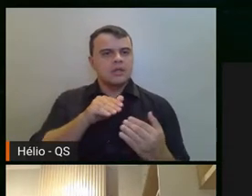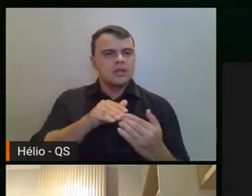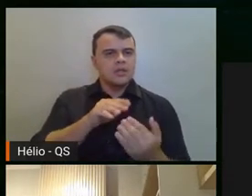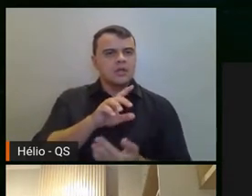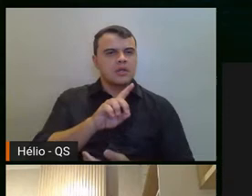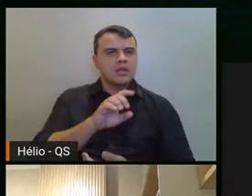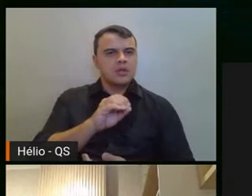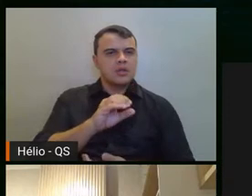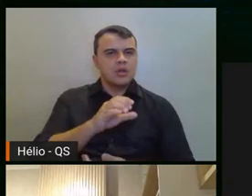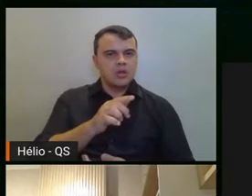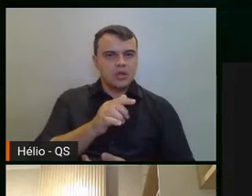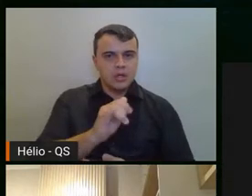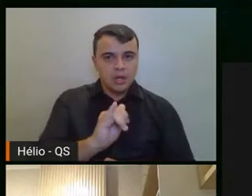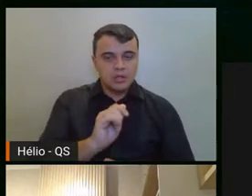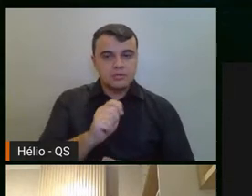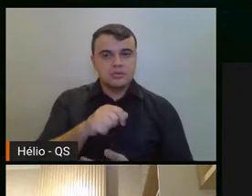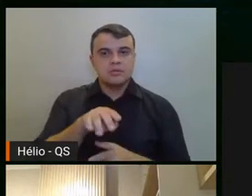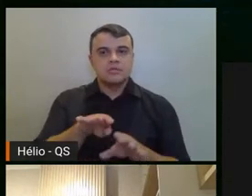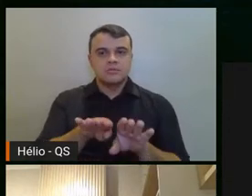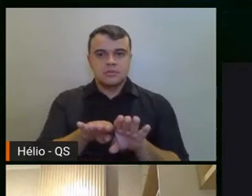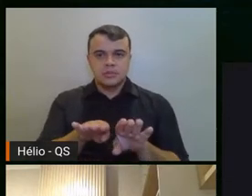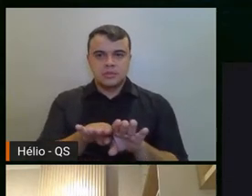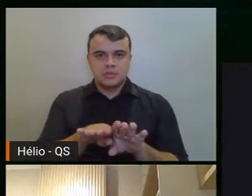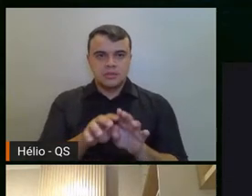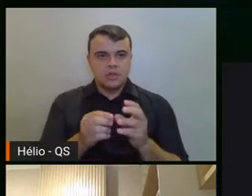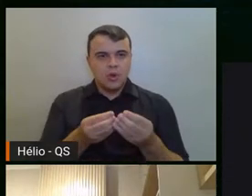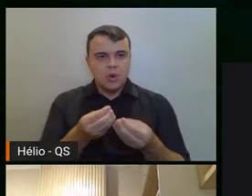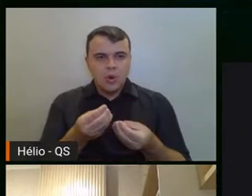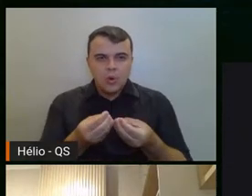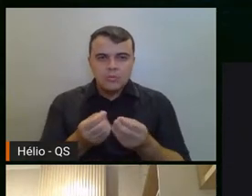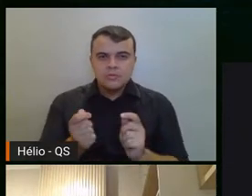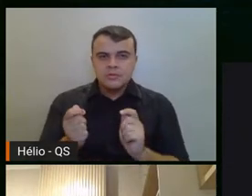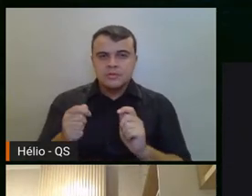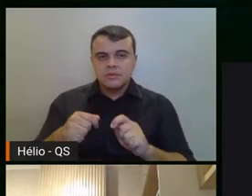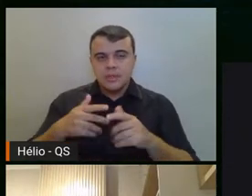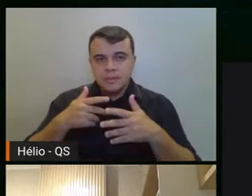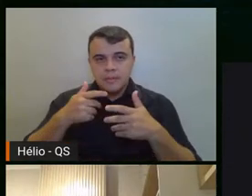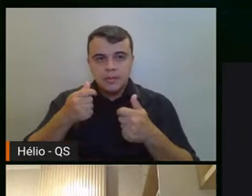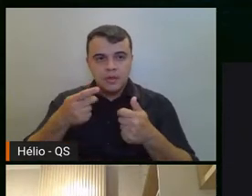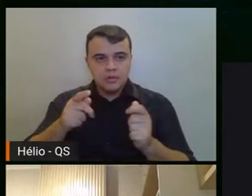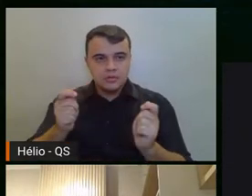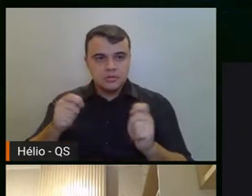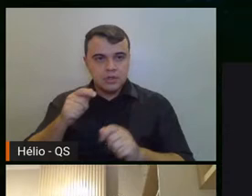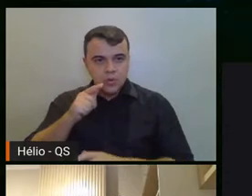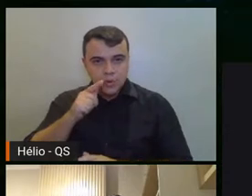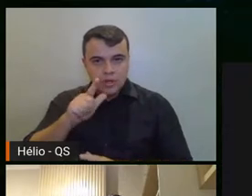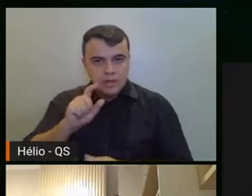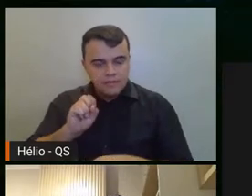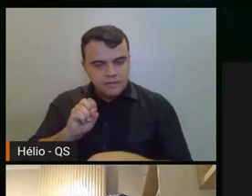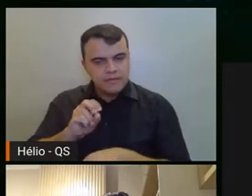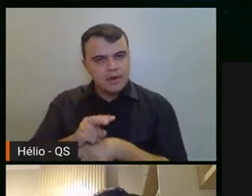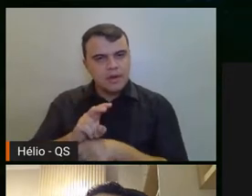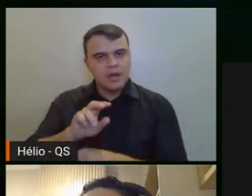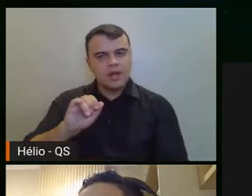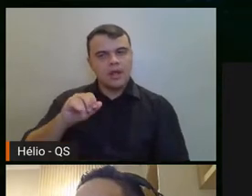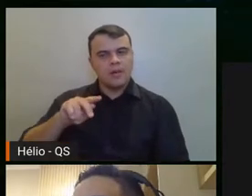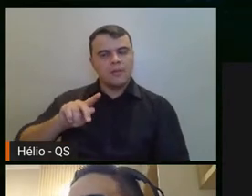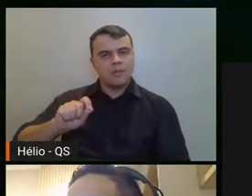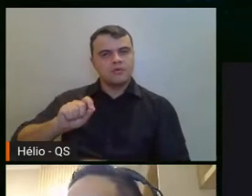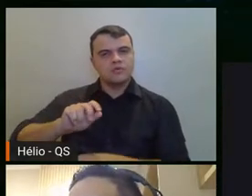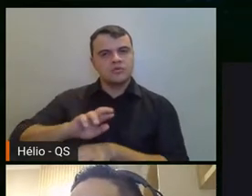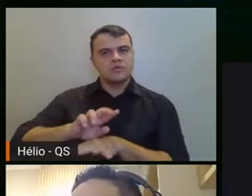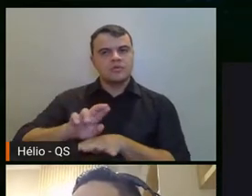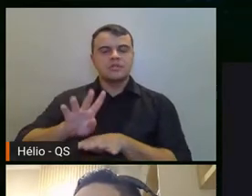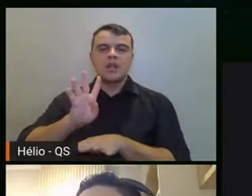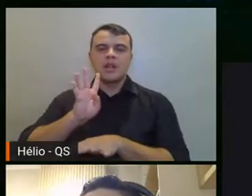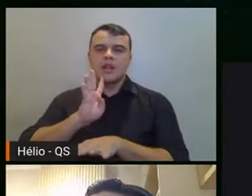docker questões também de como você pode aumentar suas chances de conquistar uma vaga lá na impulso então tem mentorias bem